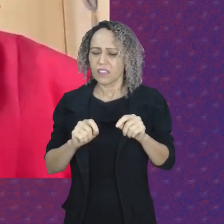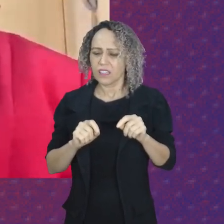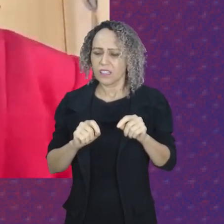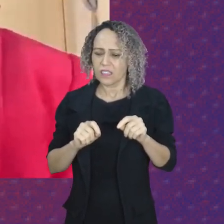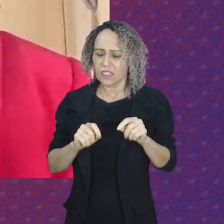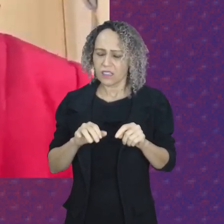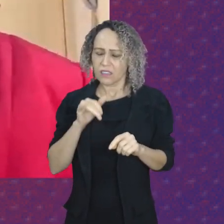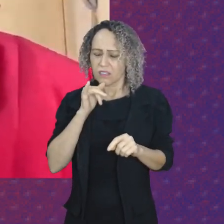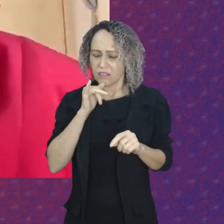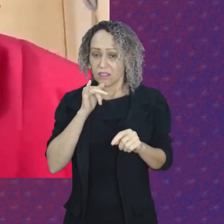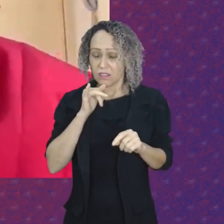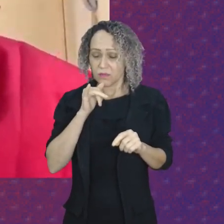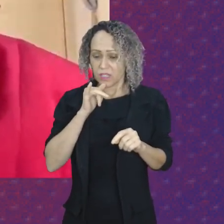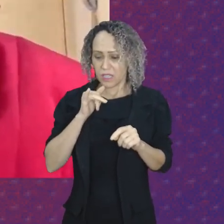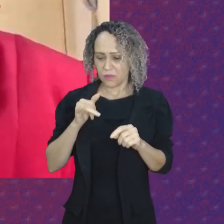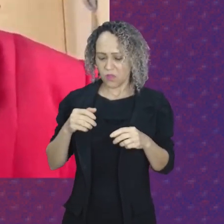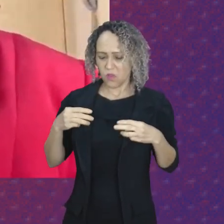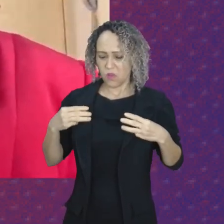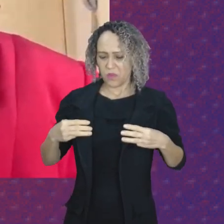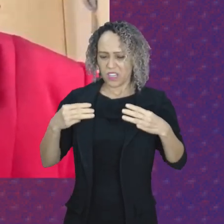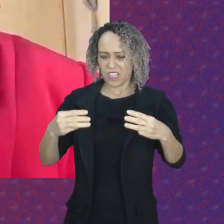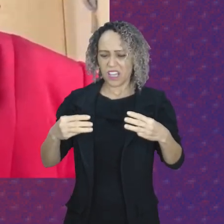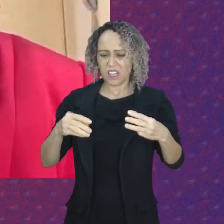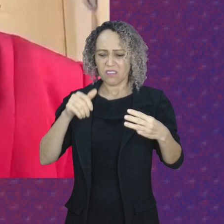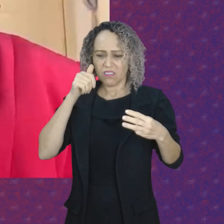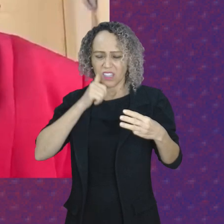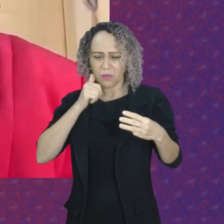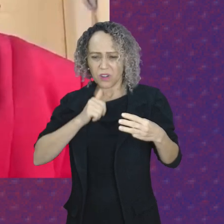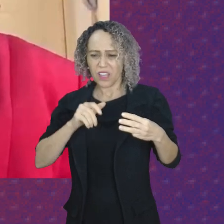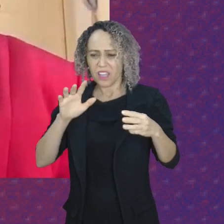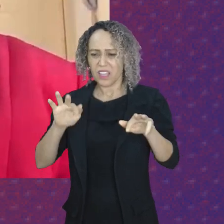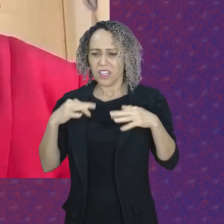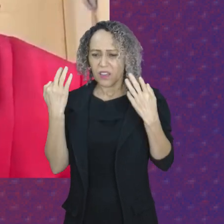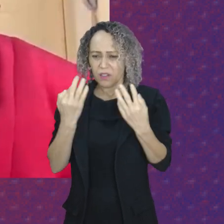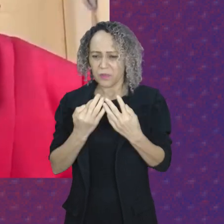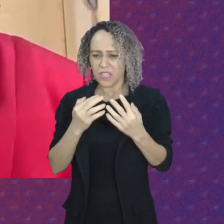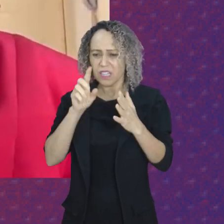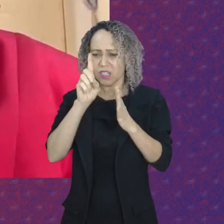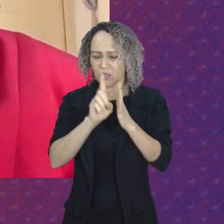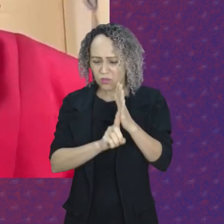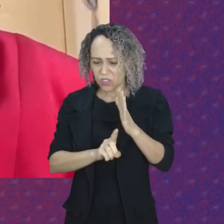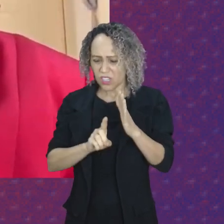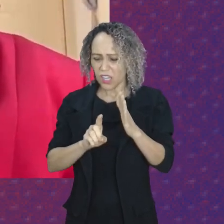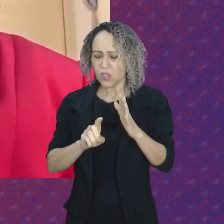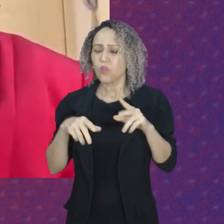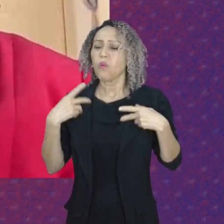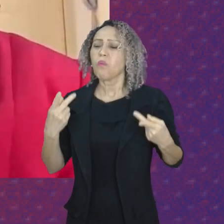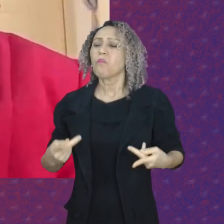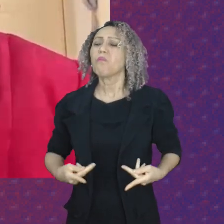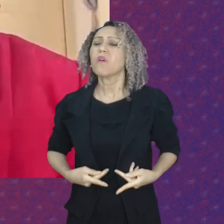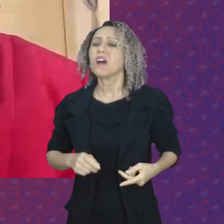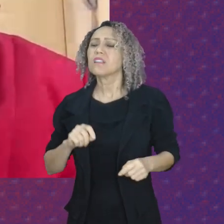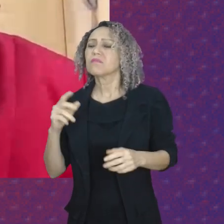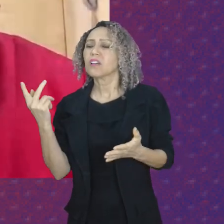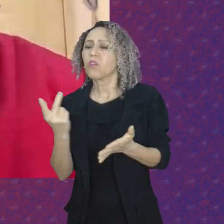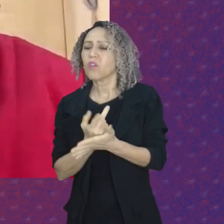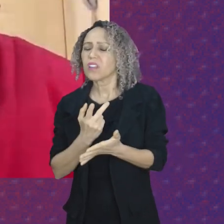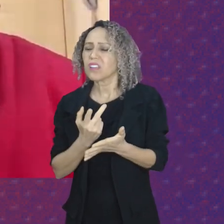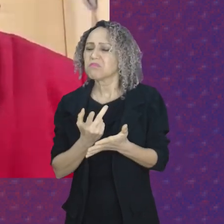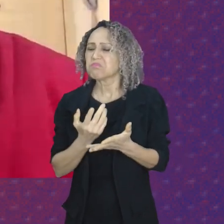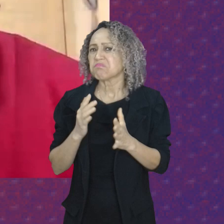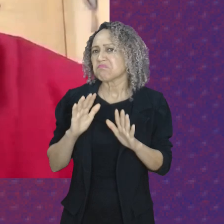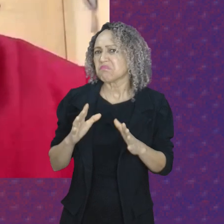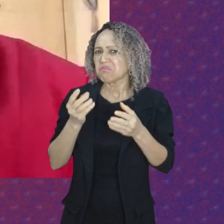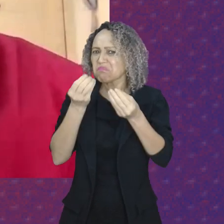transformado no Ministério da Mulher, da Família e dos Direitos Humanos, né? Foram dissolvidos ou debilitados as comissões,